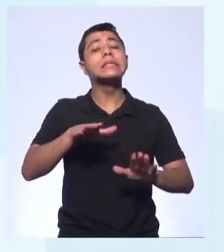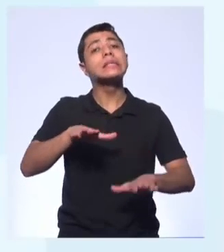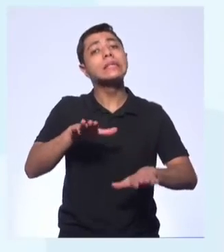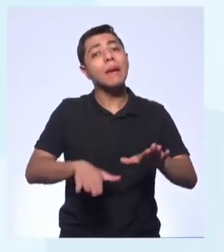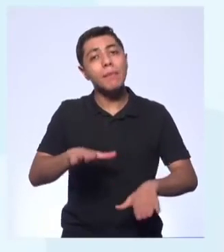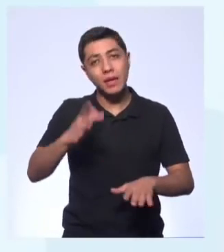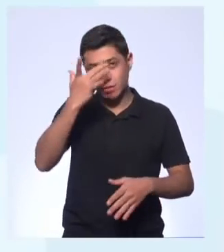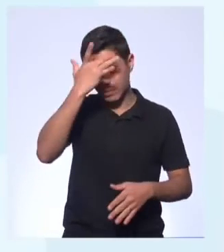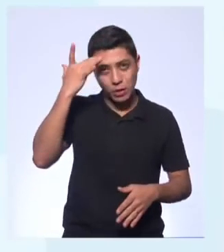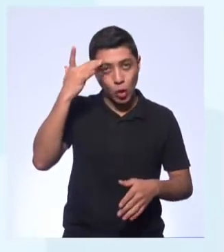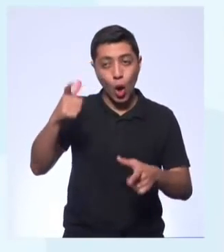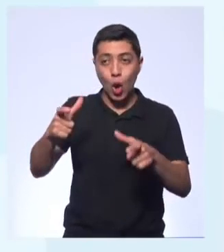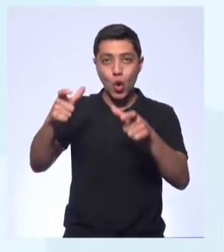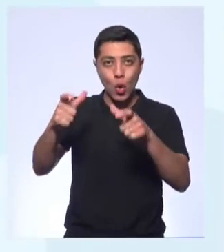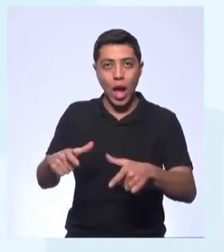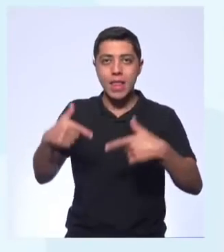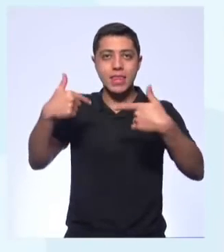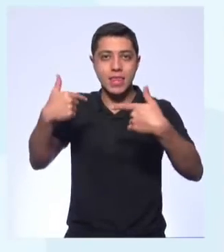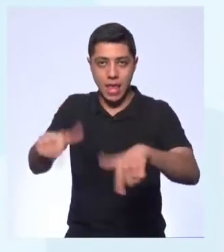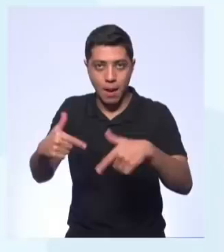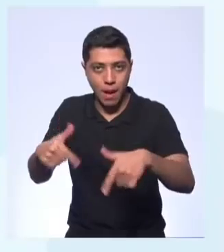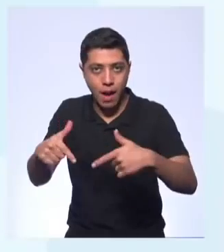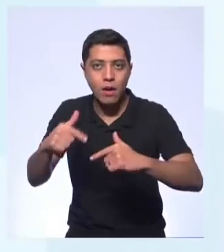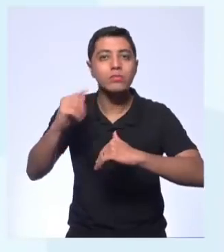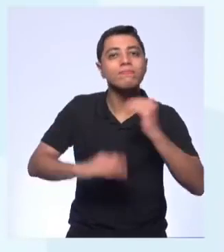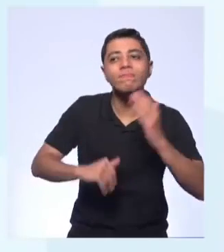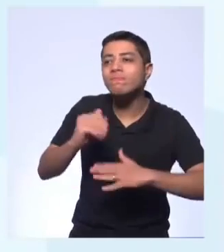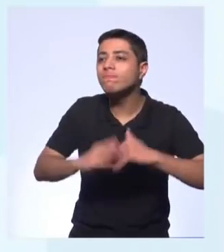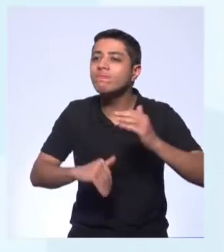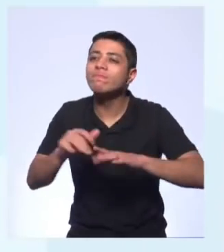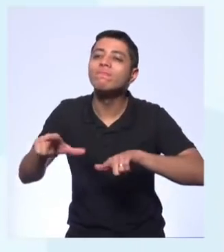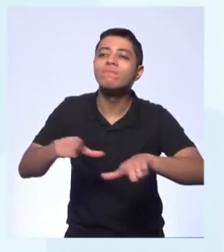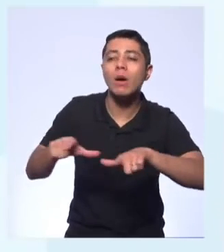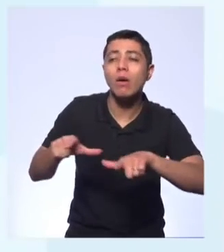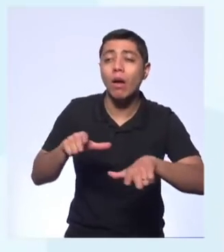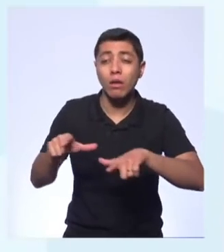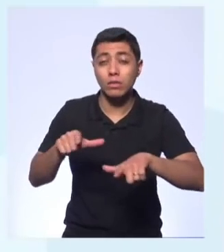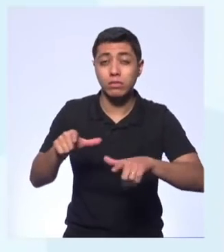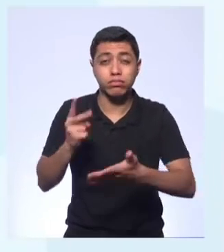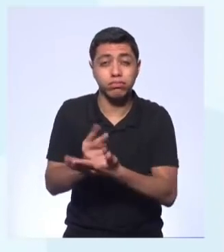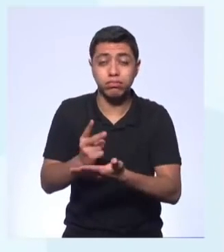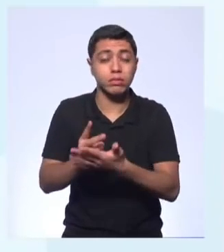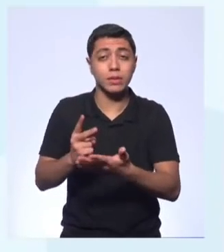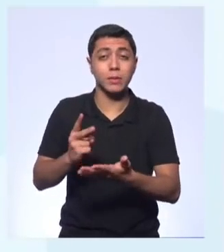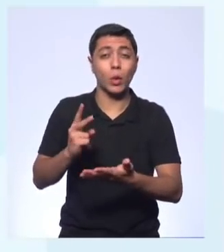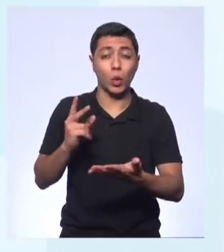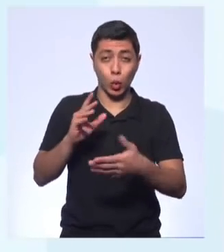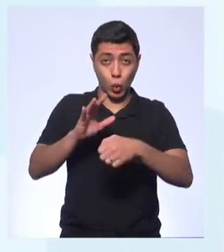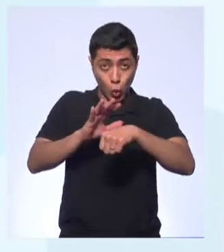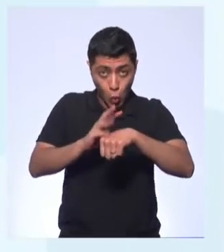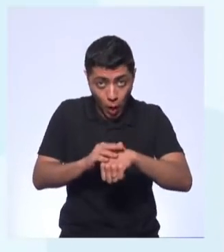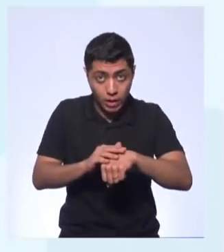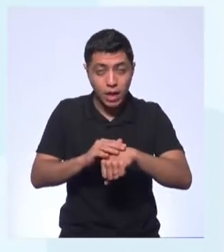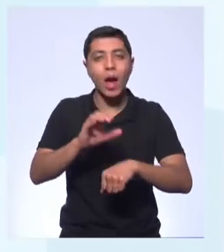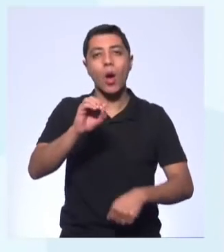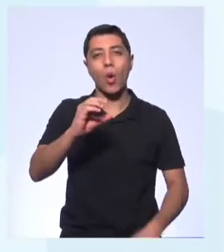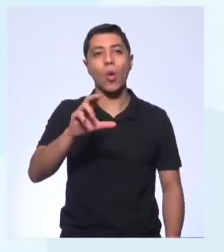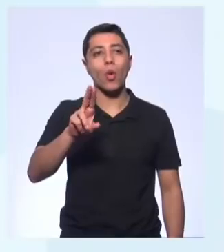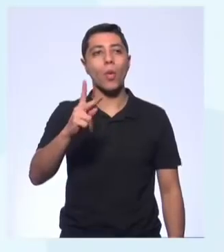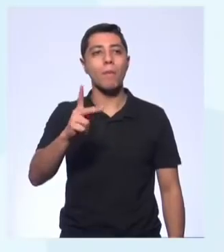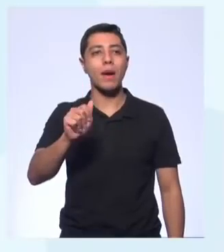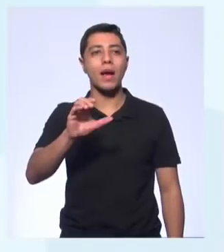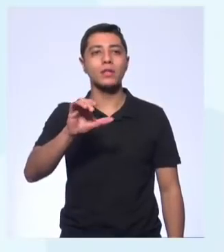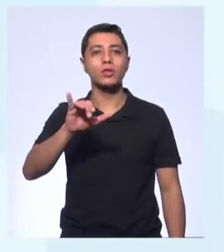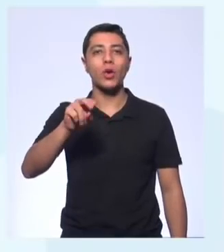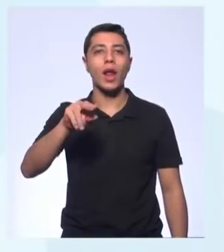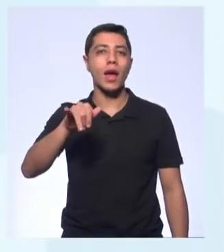dela for o ambiente de trabalho, a gente fala que é uma doença ocupacional. Aí, em relação também a transtornos auditivos,